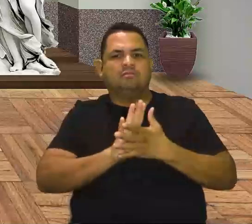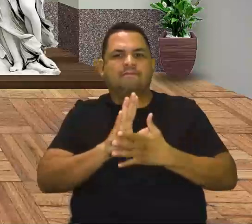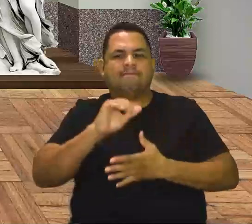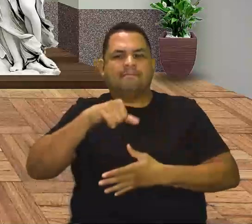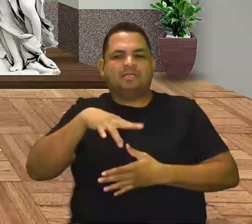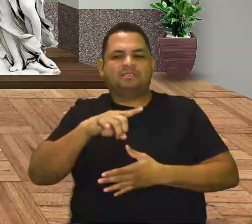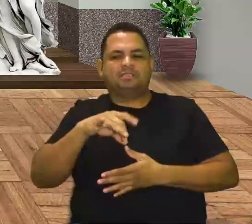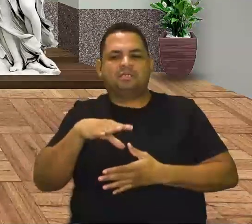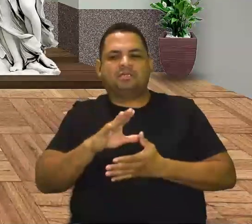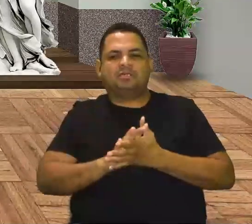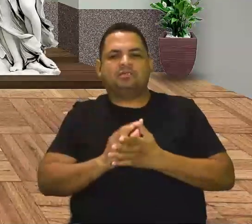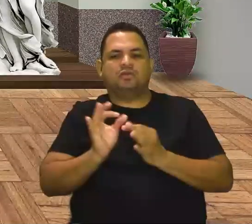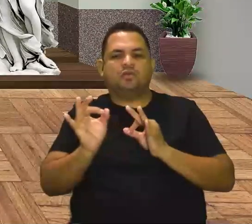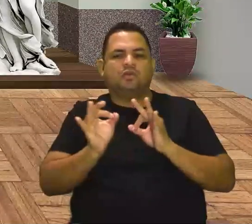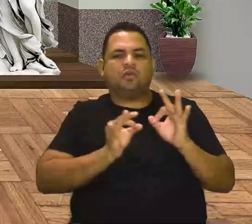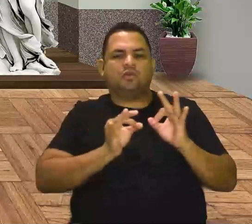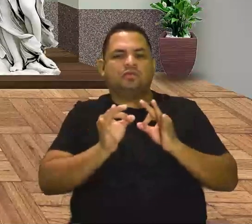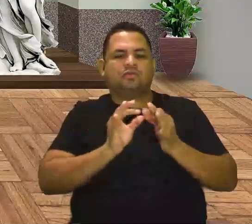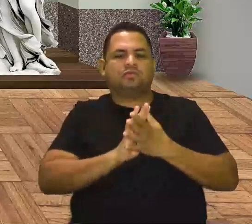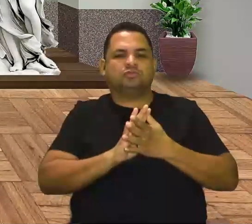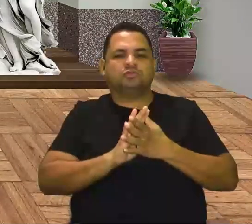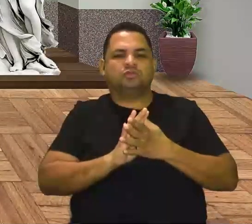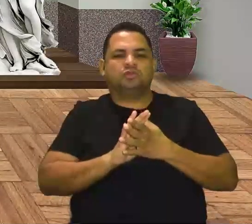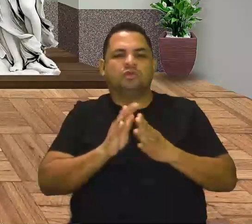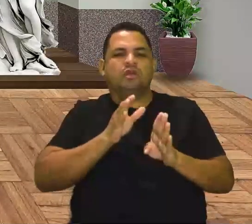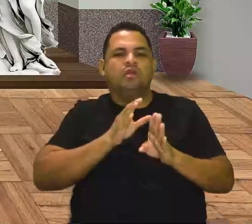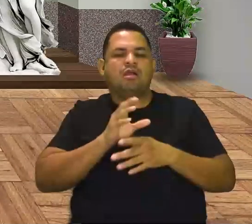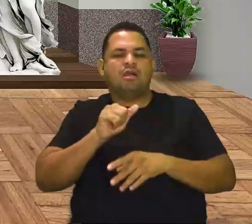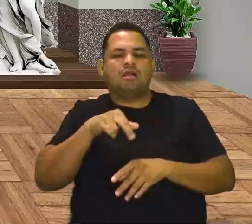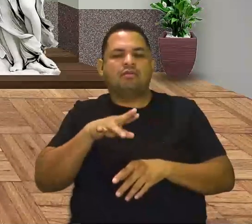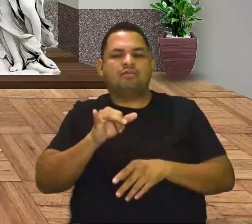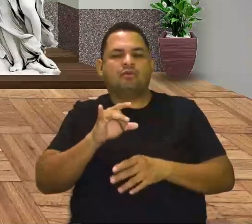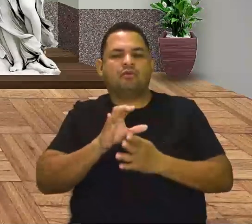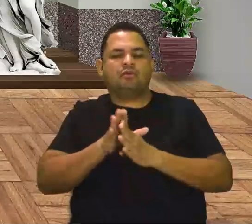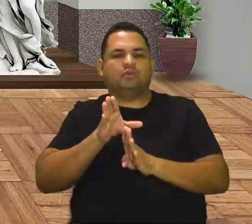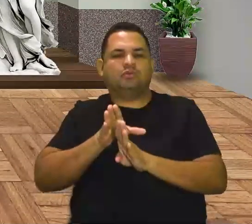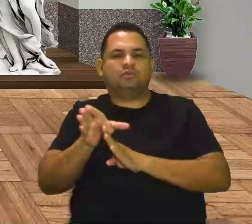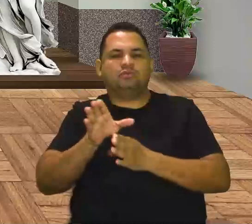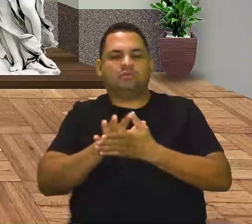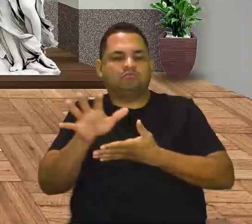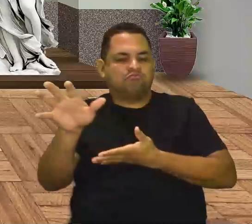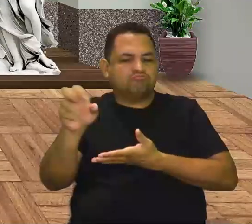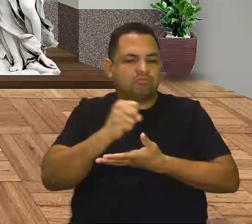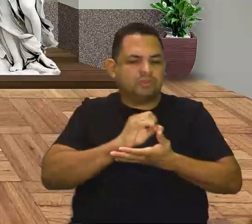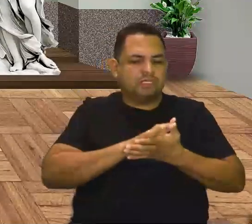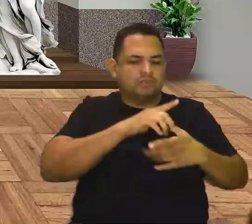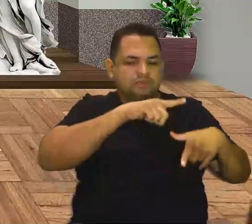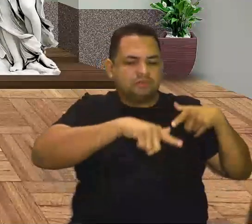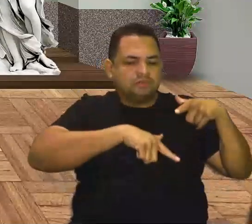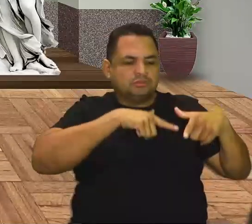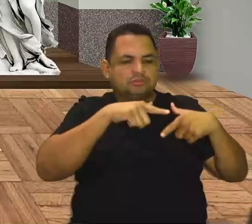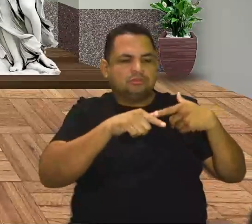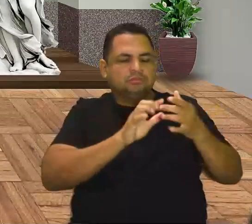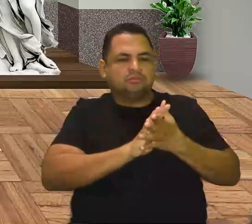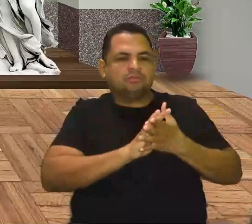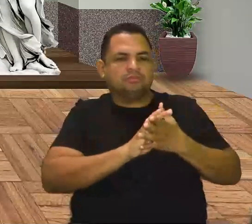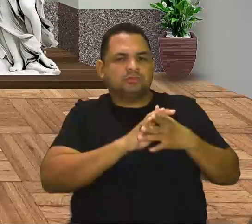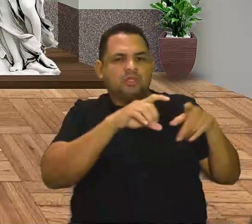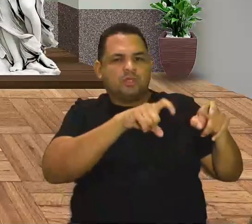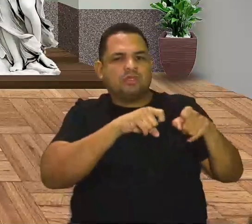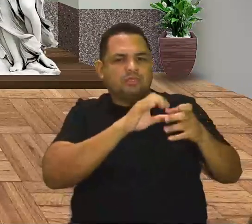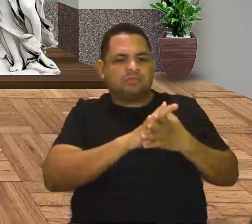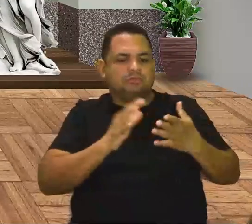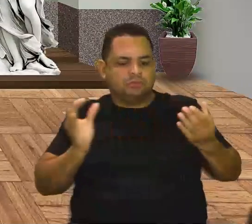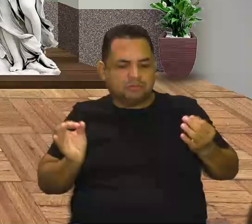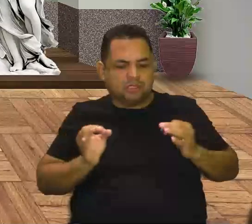messiânico, liderado por Antônio Conselheiro, vão pegar trabalhadores rurais que estavam explorados e vão levar